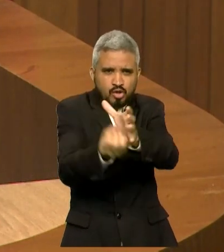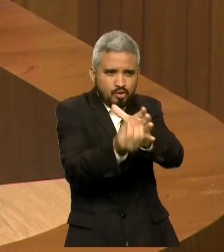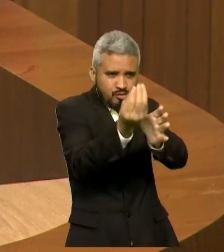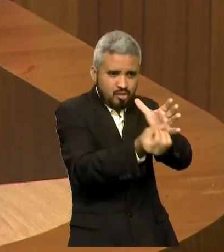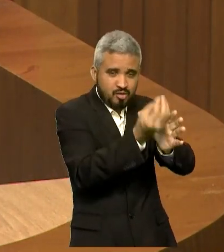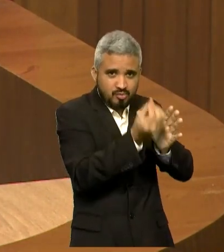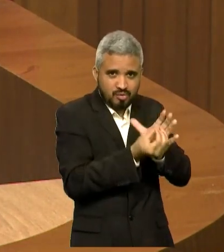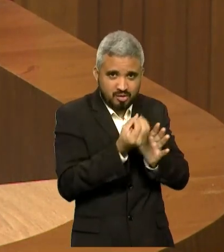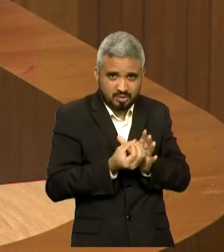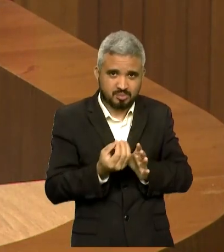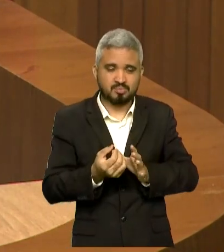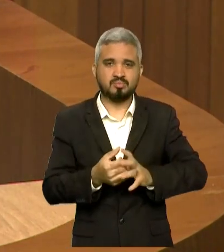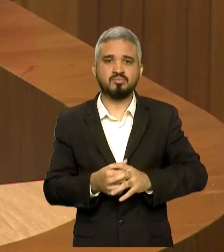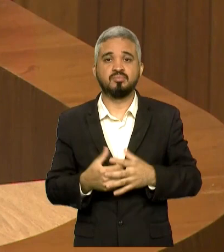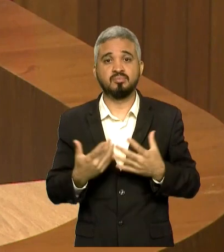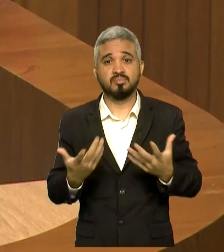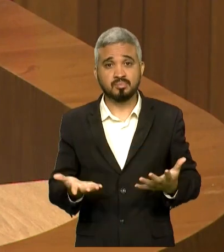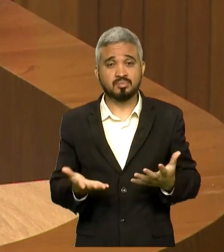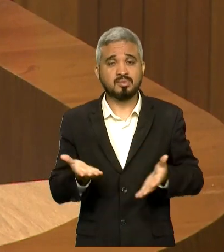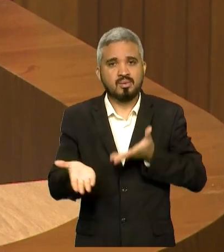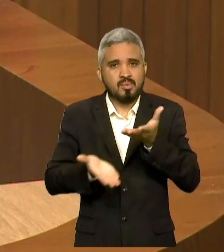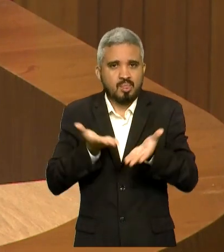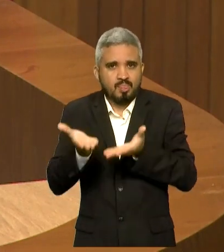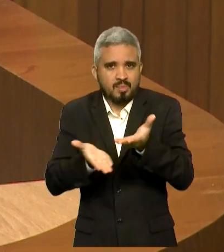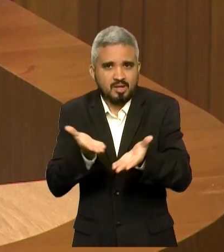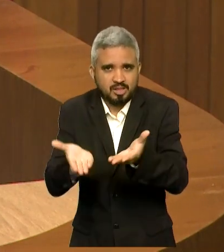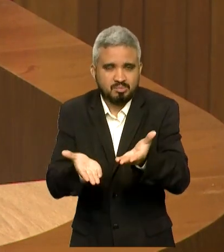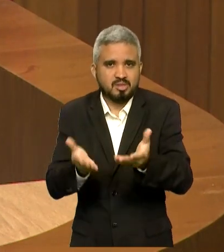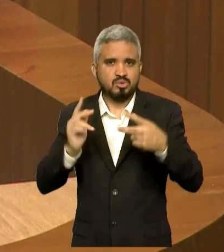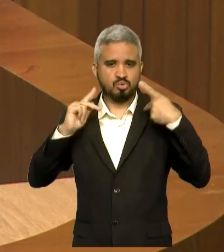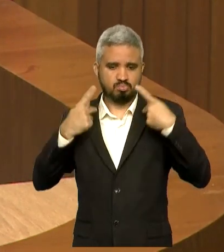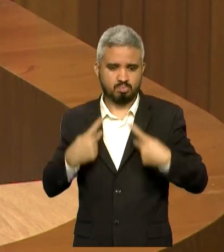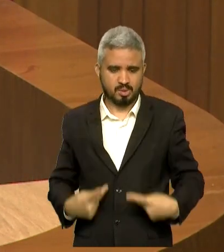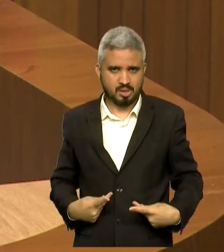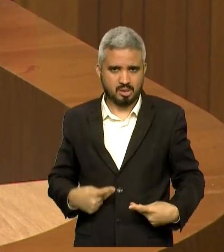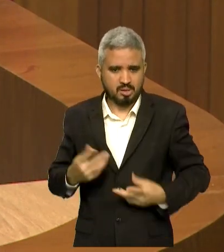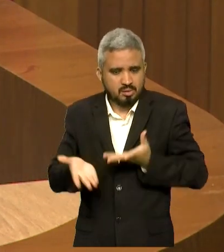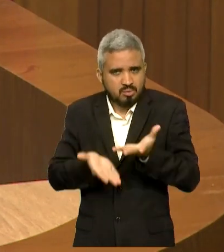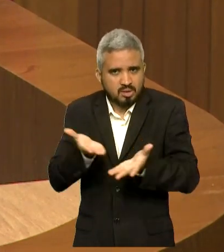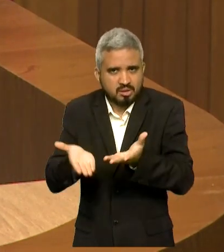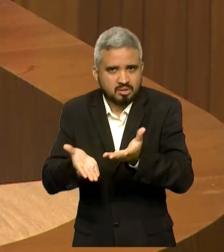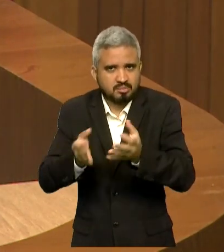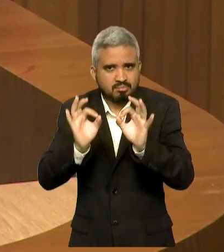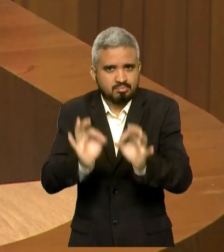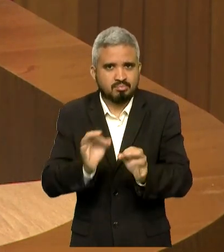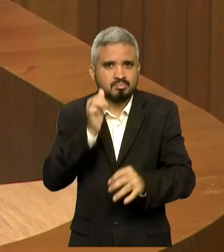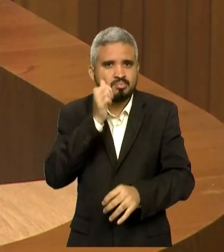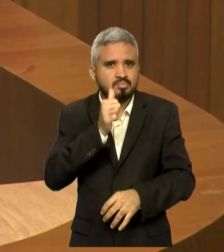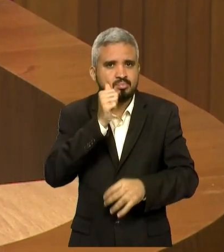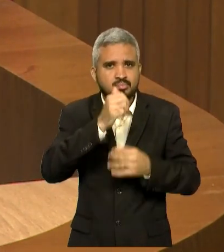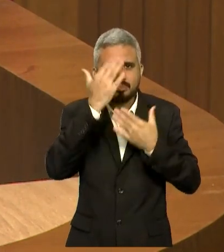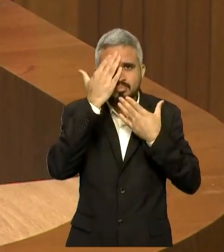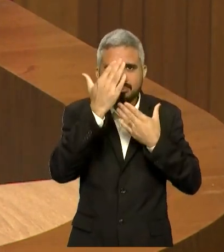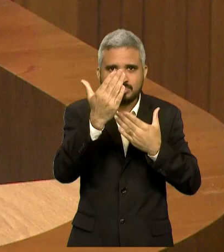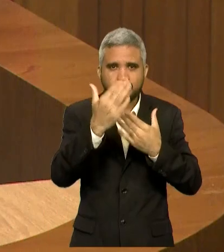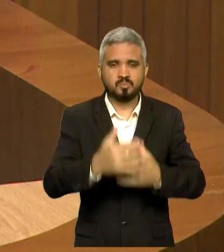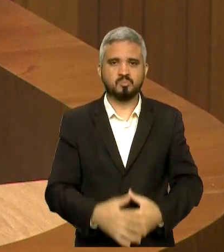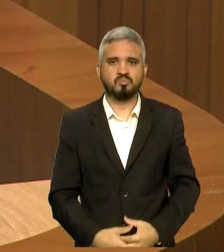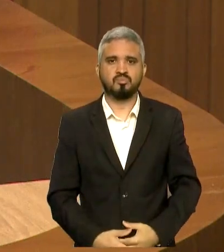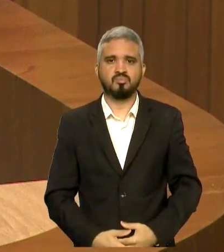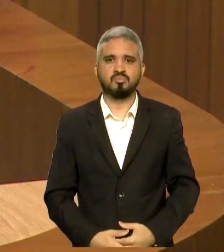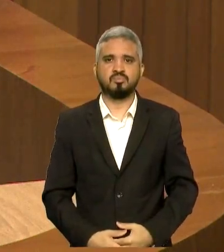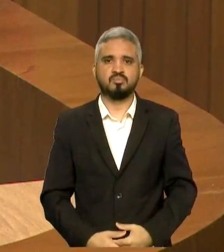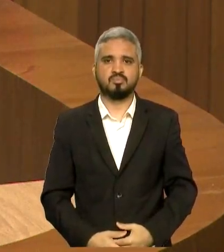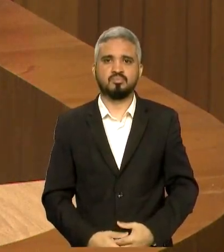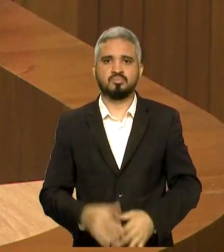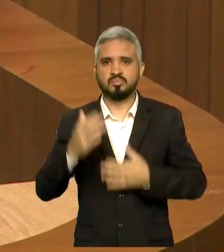os municípios e vem prestar um atendimento mais humanizado e mais efetivo para as nossas mulheres. Muito obrigado. Agradeço e parabenizo o